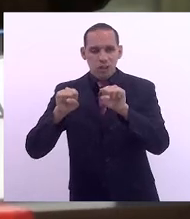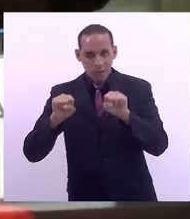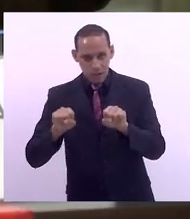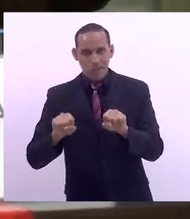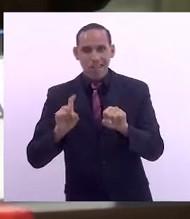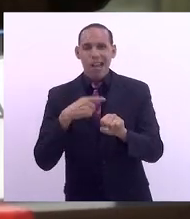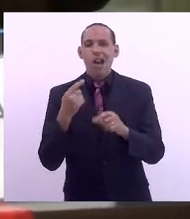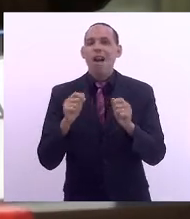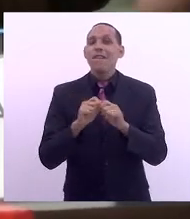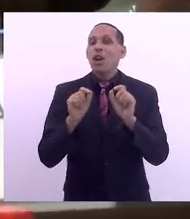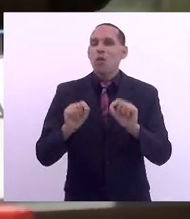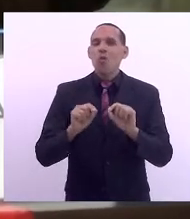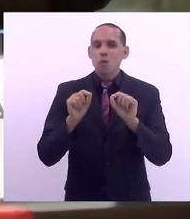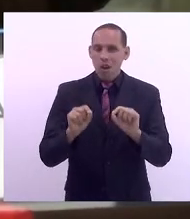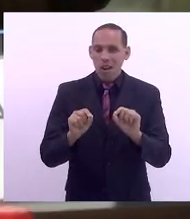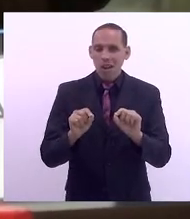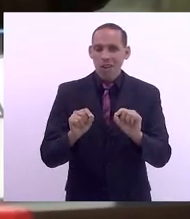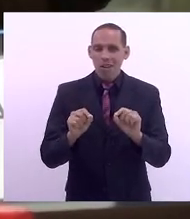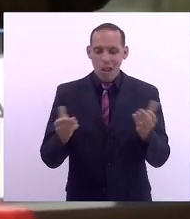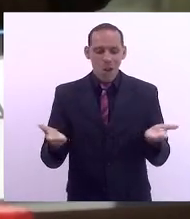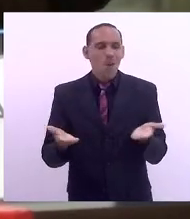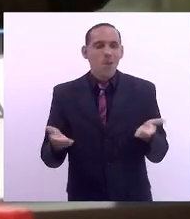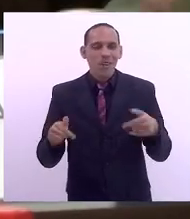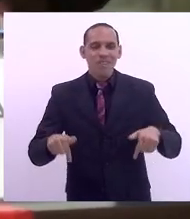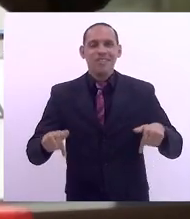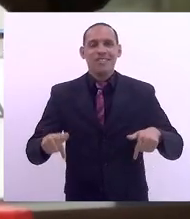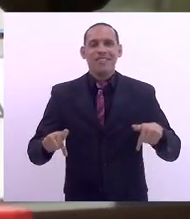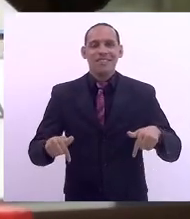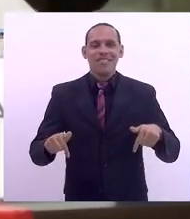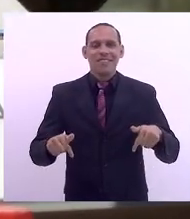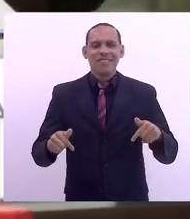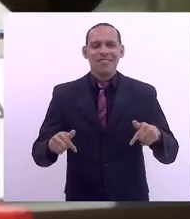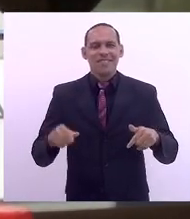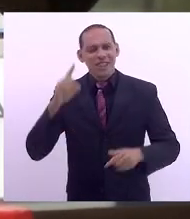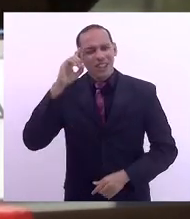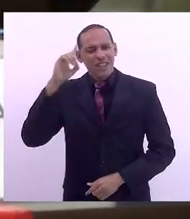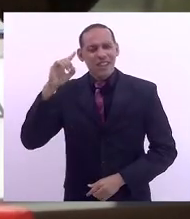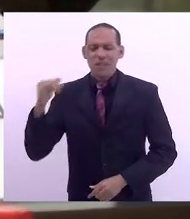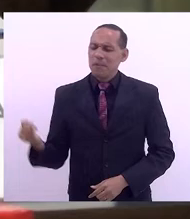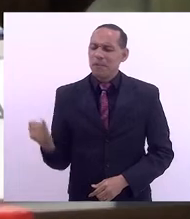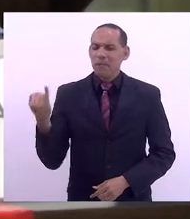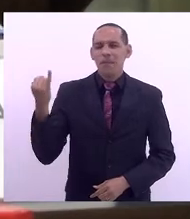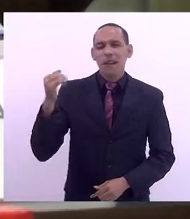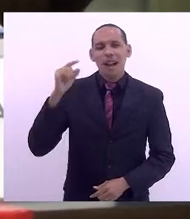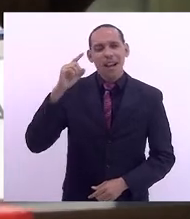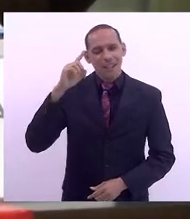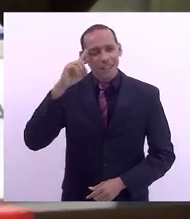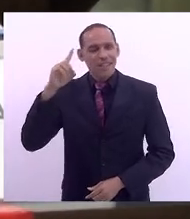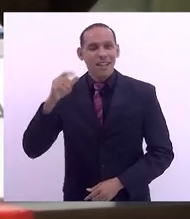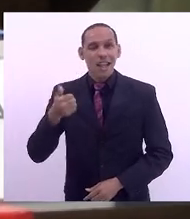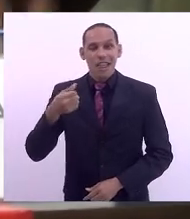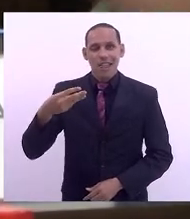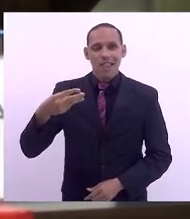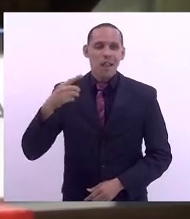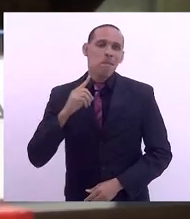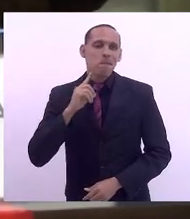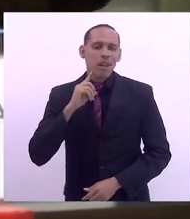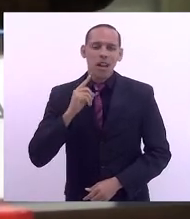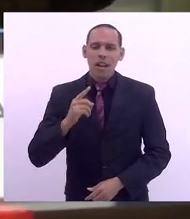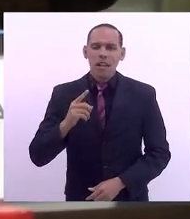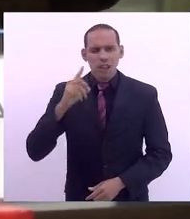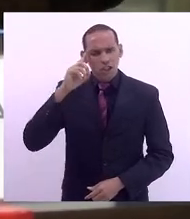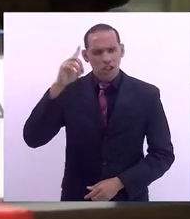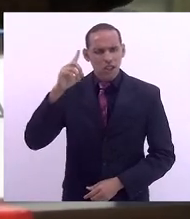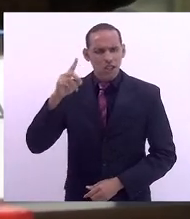faz o que estamos fazendo hoje nessa data tão emblemática, 13 de maio. Que não é um dia